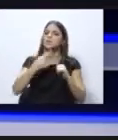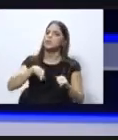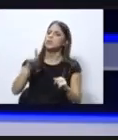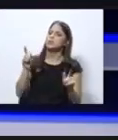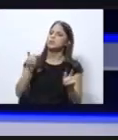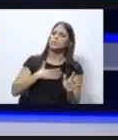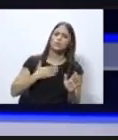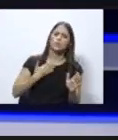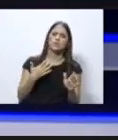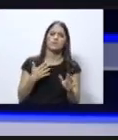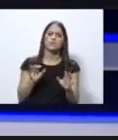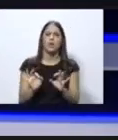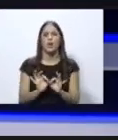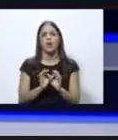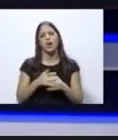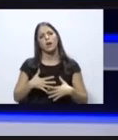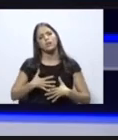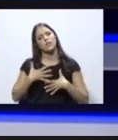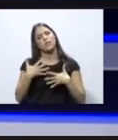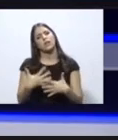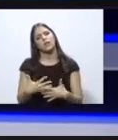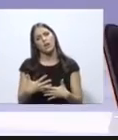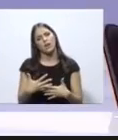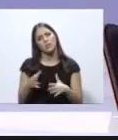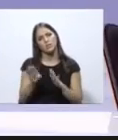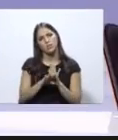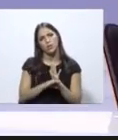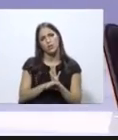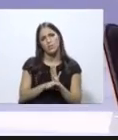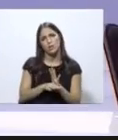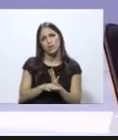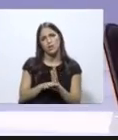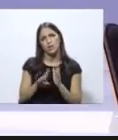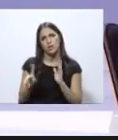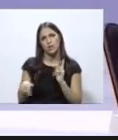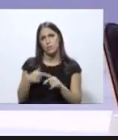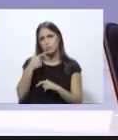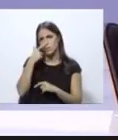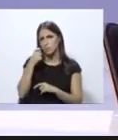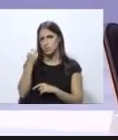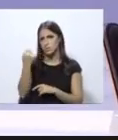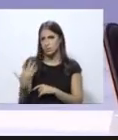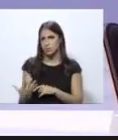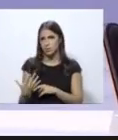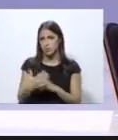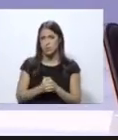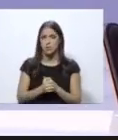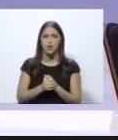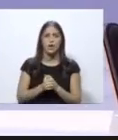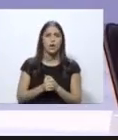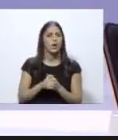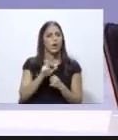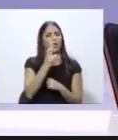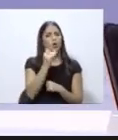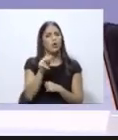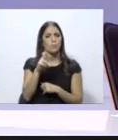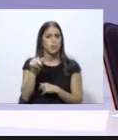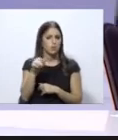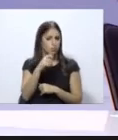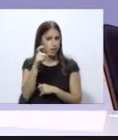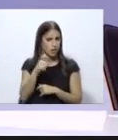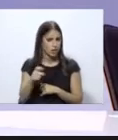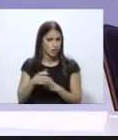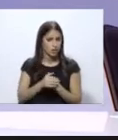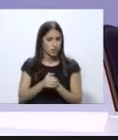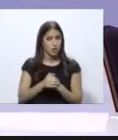dedicar uma parte significativa do programa a uma figura tão reles, porque se quiséssemos, nós podíamos trazer o que o Rui Pedro